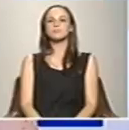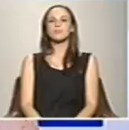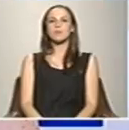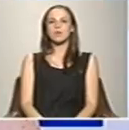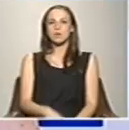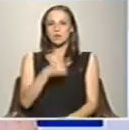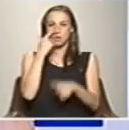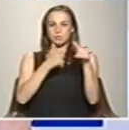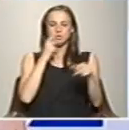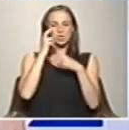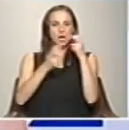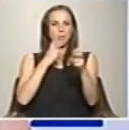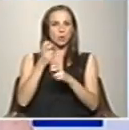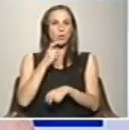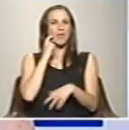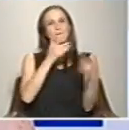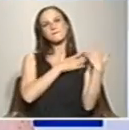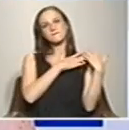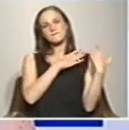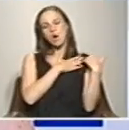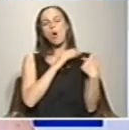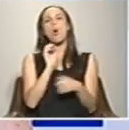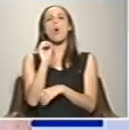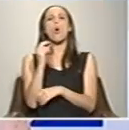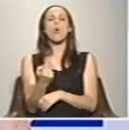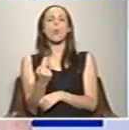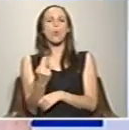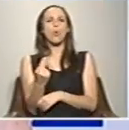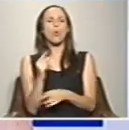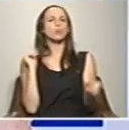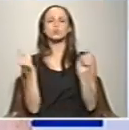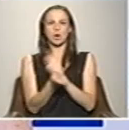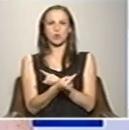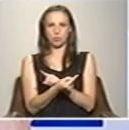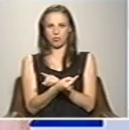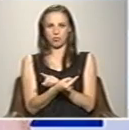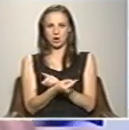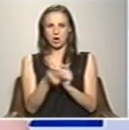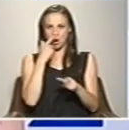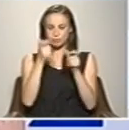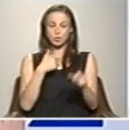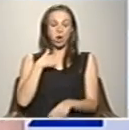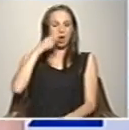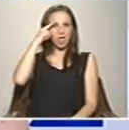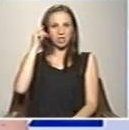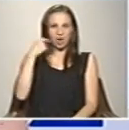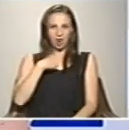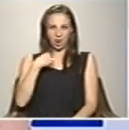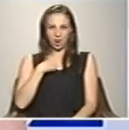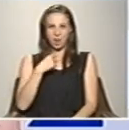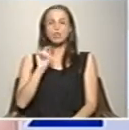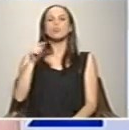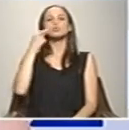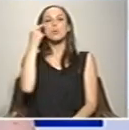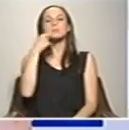procura dos seus mentores, ou seja, das pessoas que querem que os ajudem, ou é ao contrário? As pessoas expõem as suas ideias e depois os especialistas, digamos